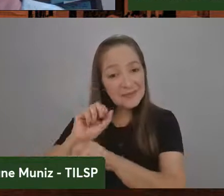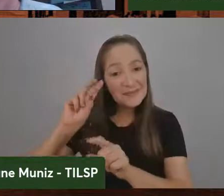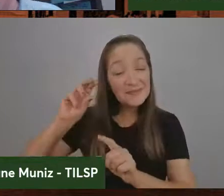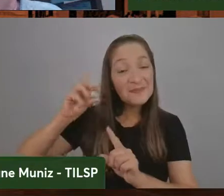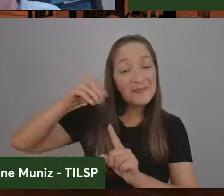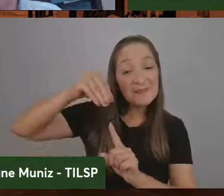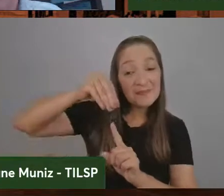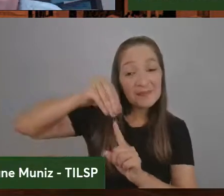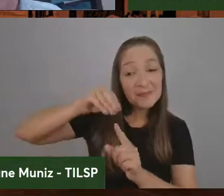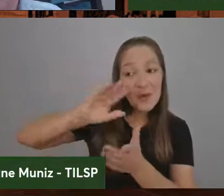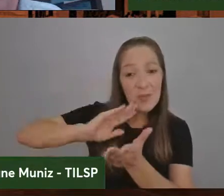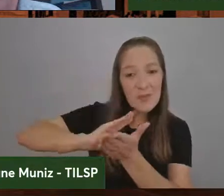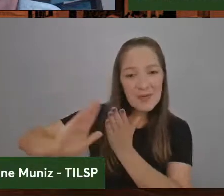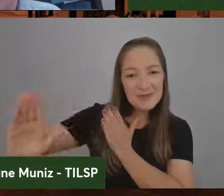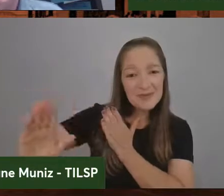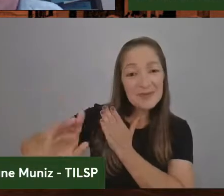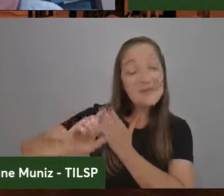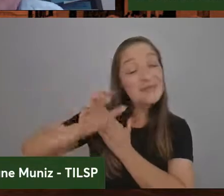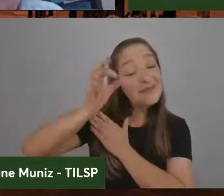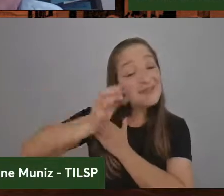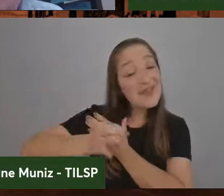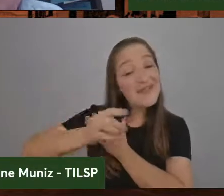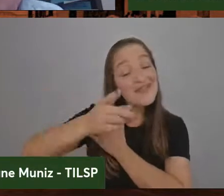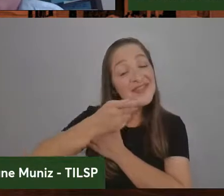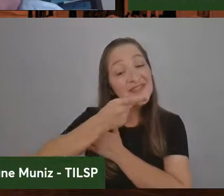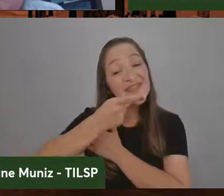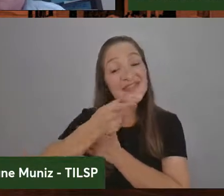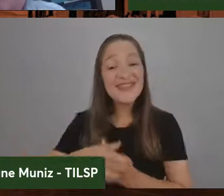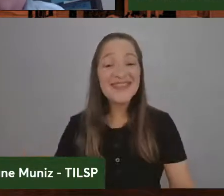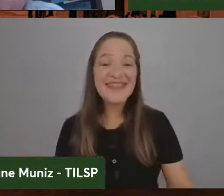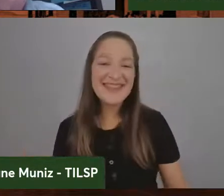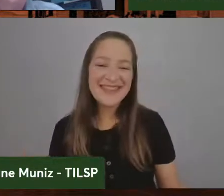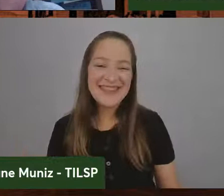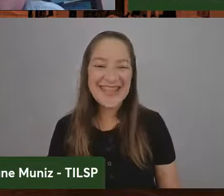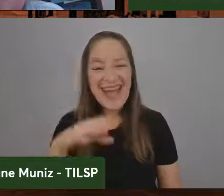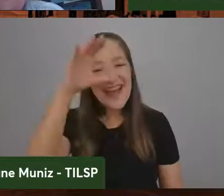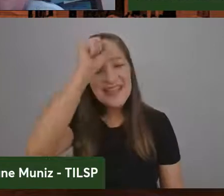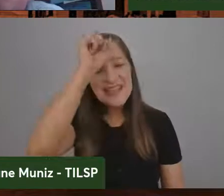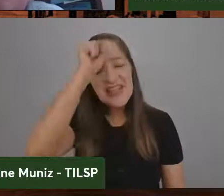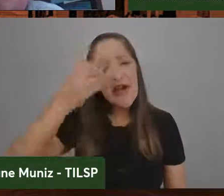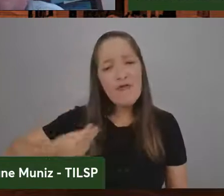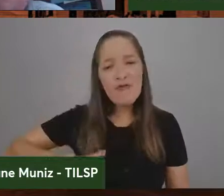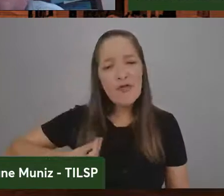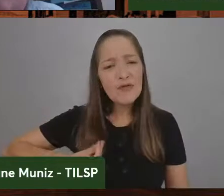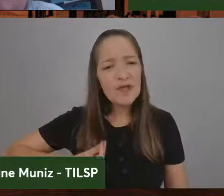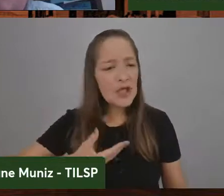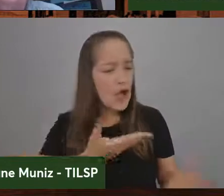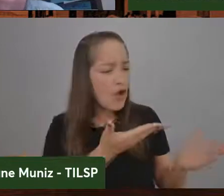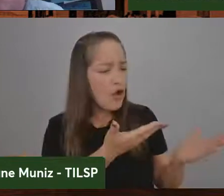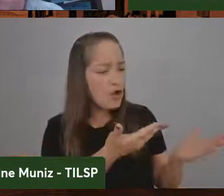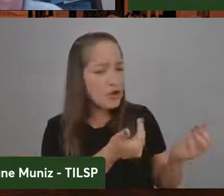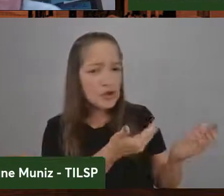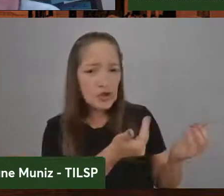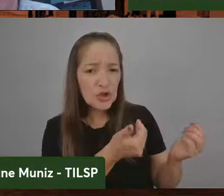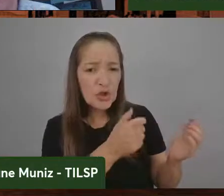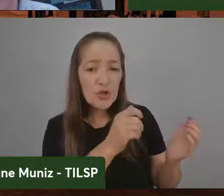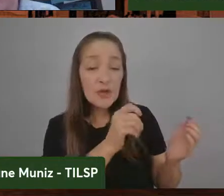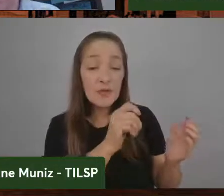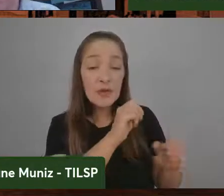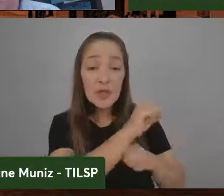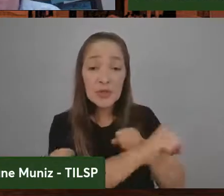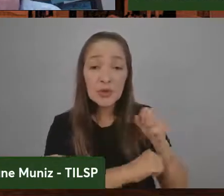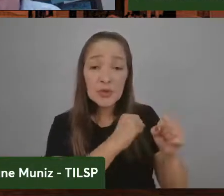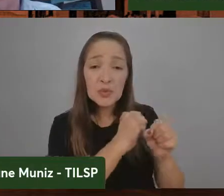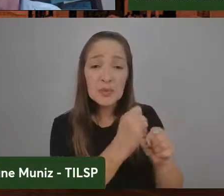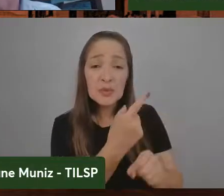falou. É uma aprendizagem da vida. Como que aqueles jovens viviam nos anos 60 sob a ditadura?